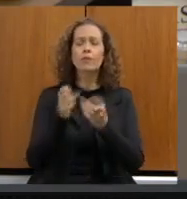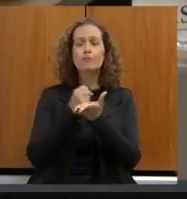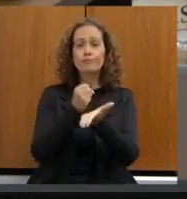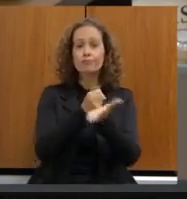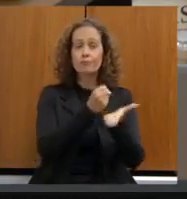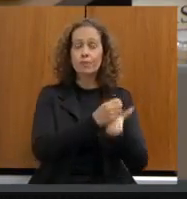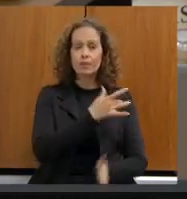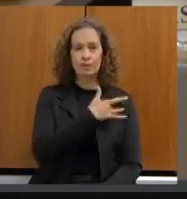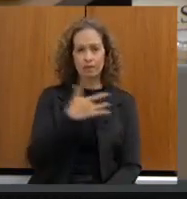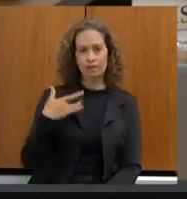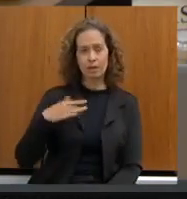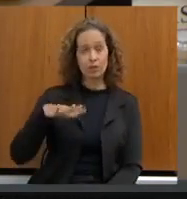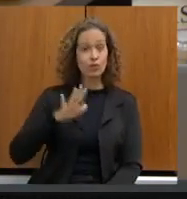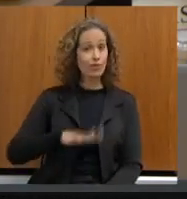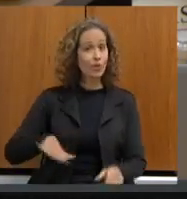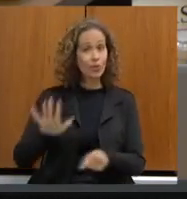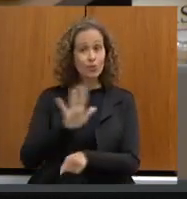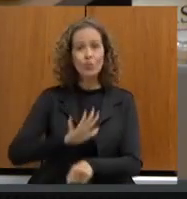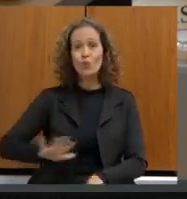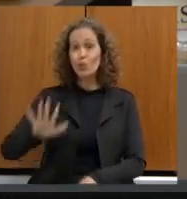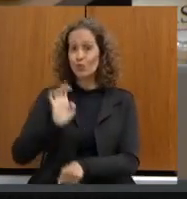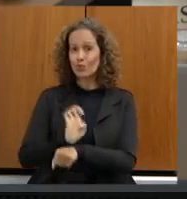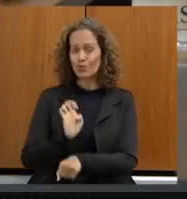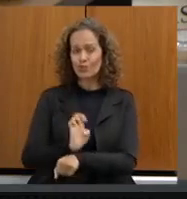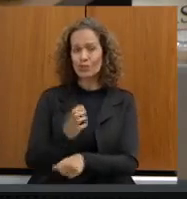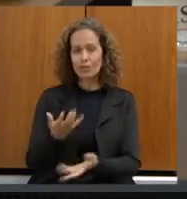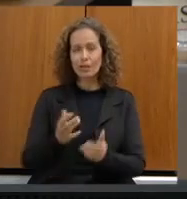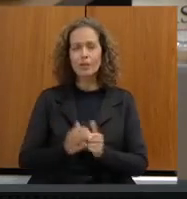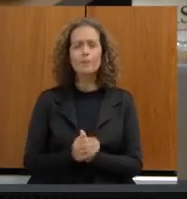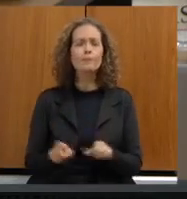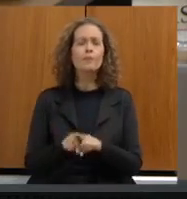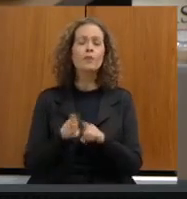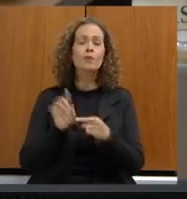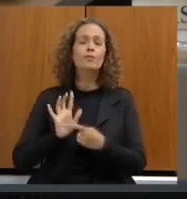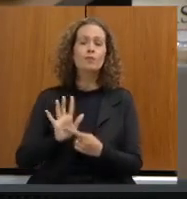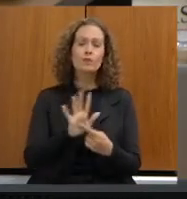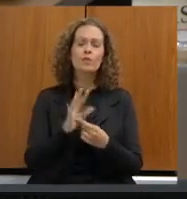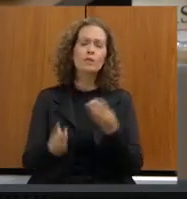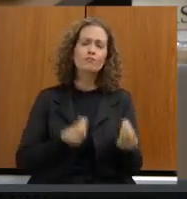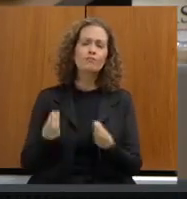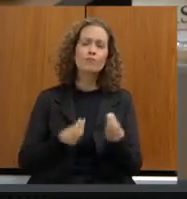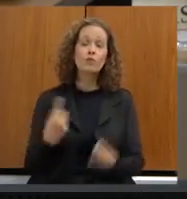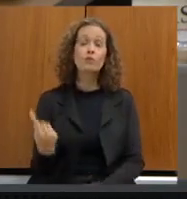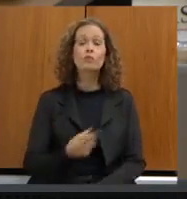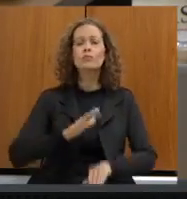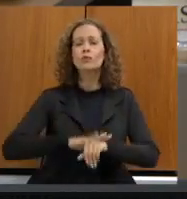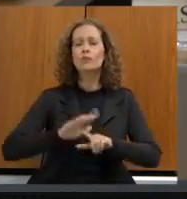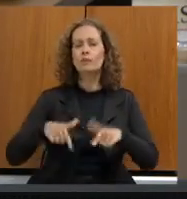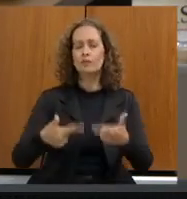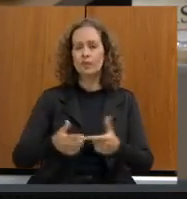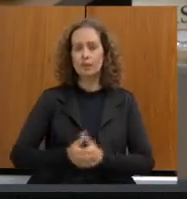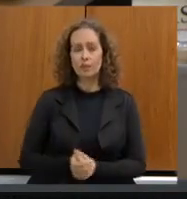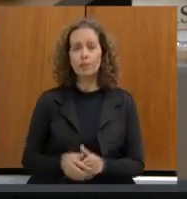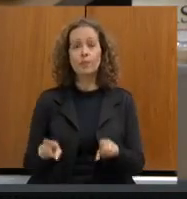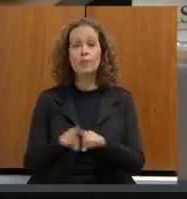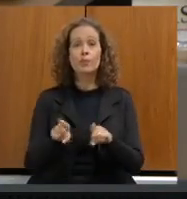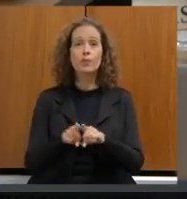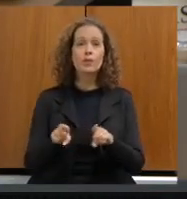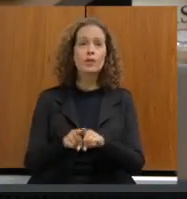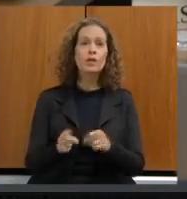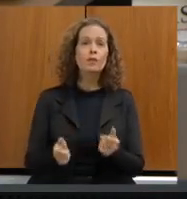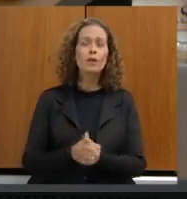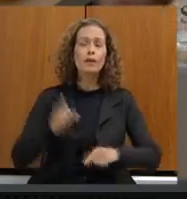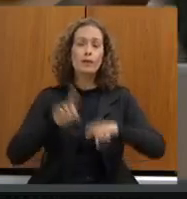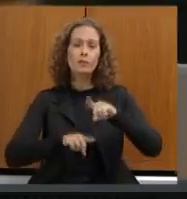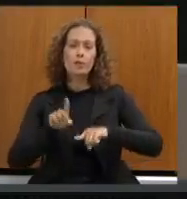isso em todo o estado é mais uma vez que eu vou mostrar né como é que a gente fez isso de Fundações de equipamentos e